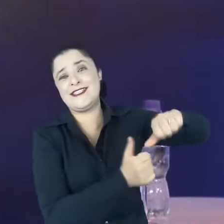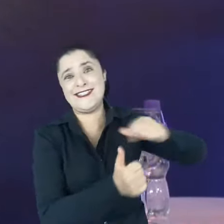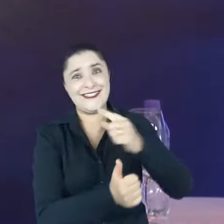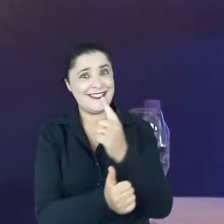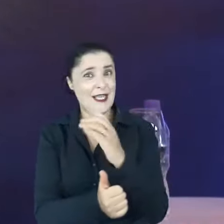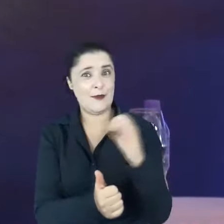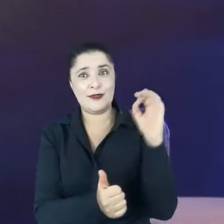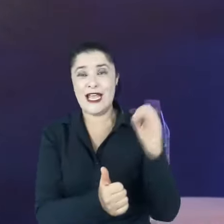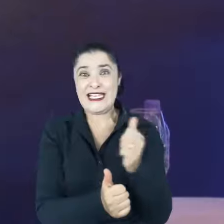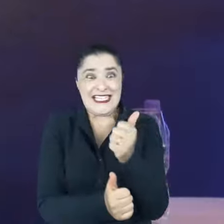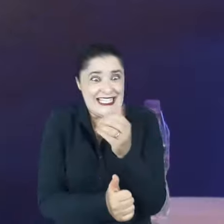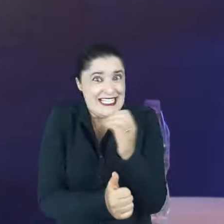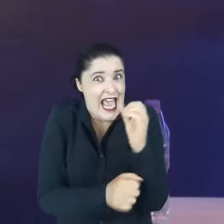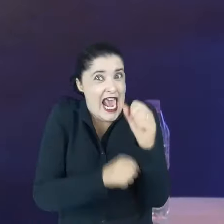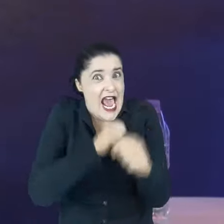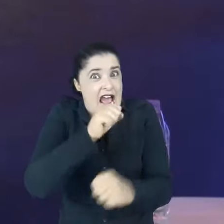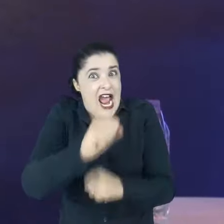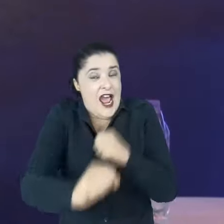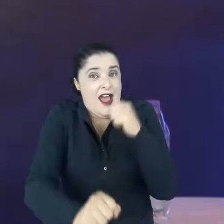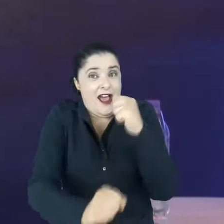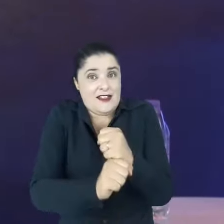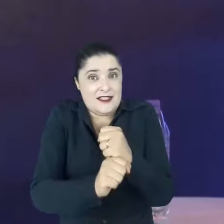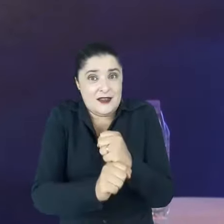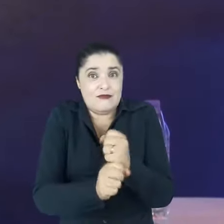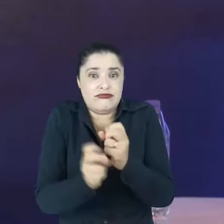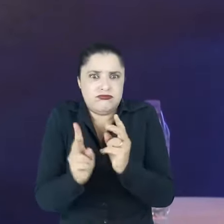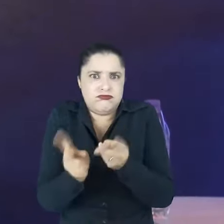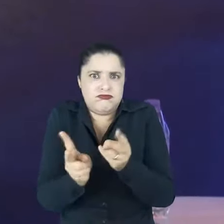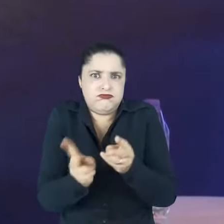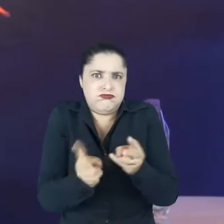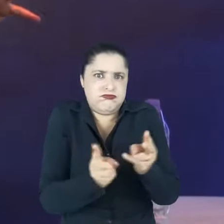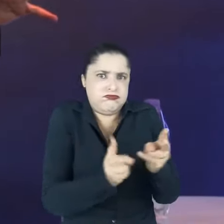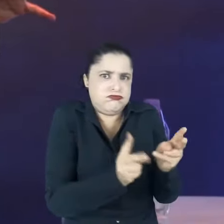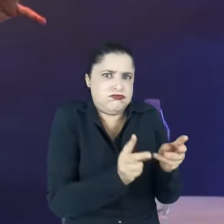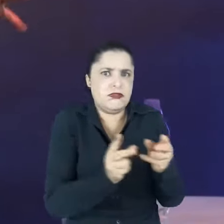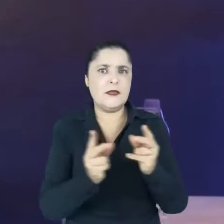de pulverização bem granular da